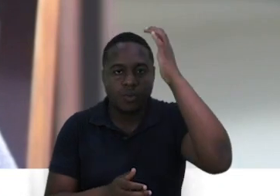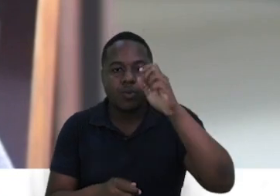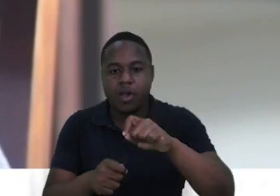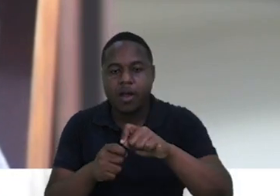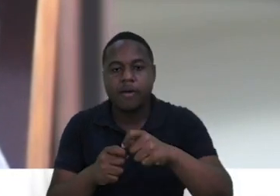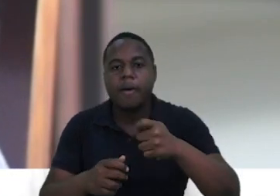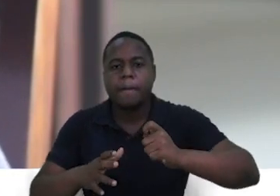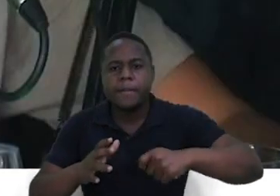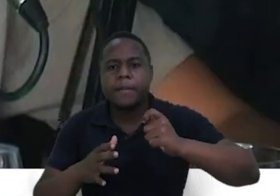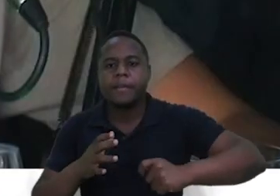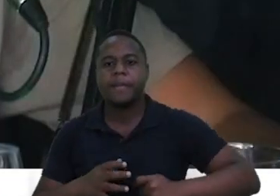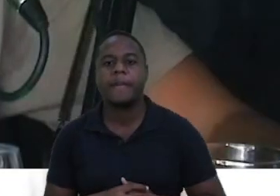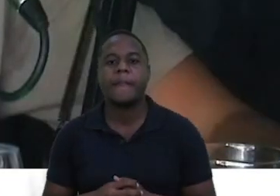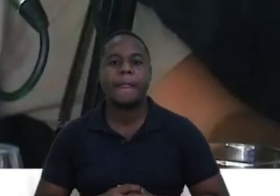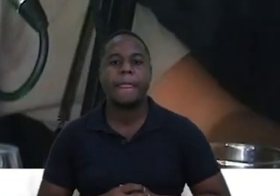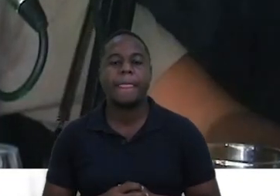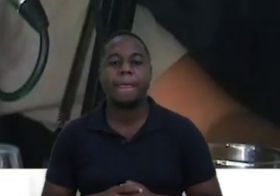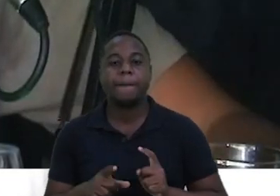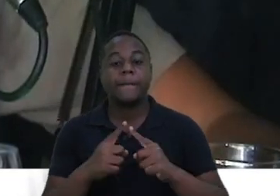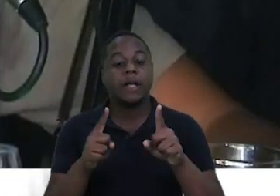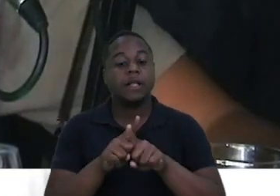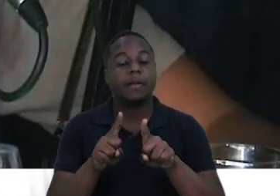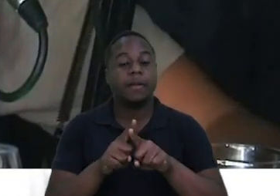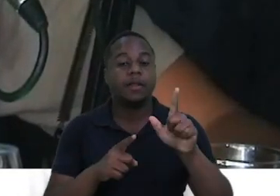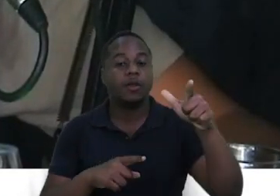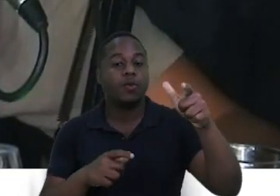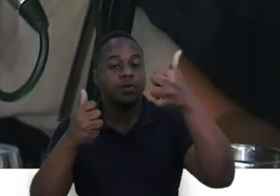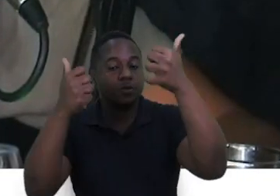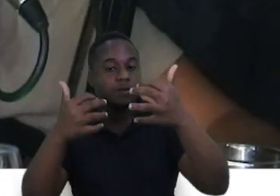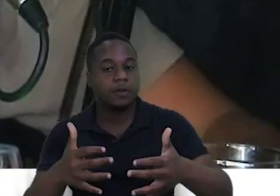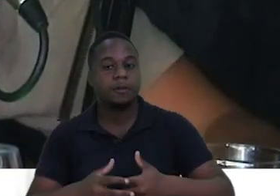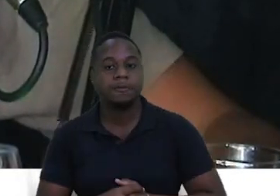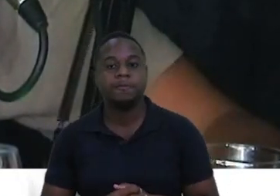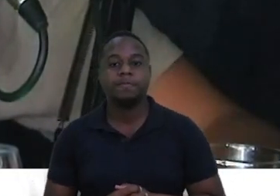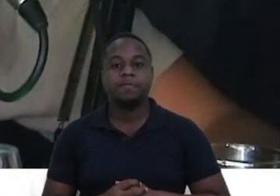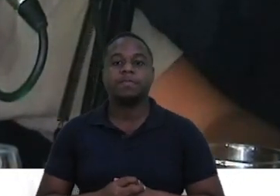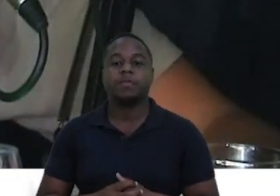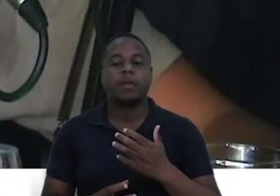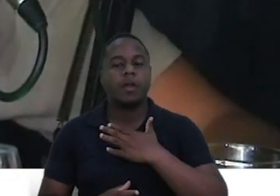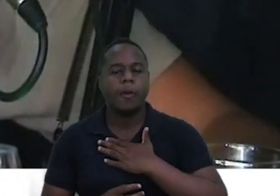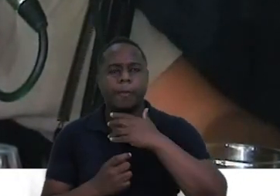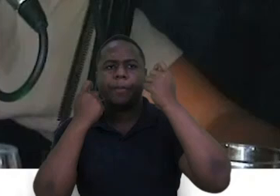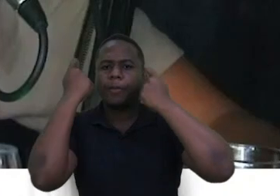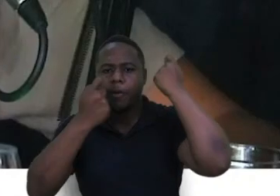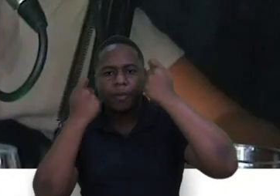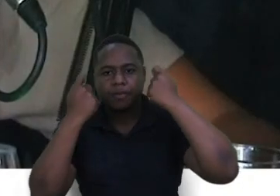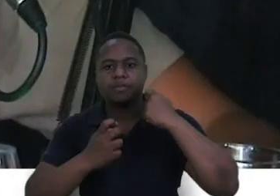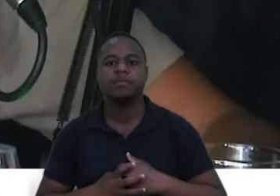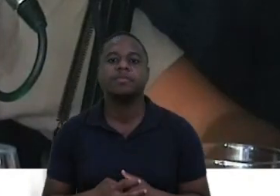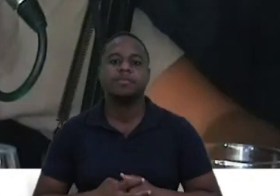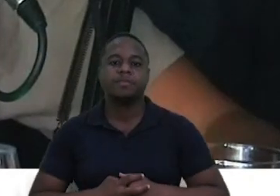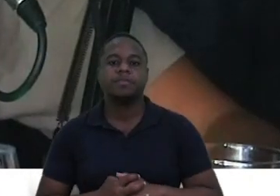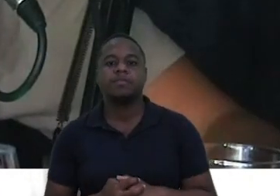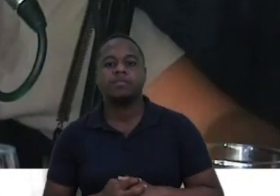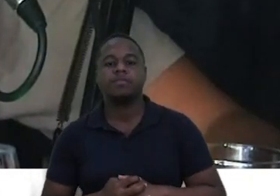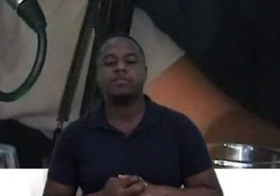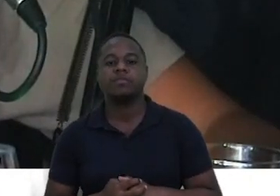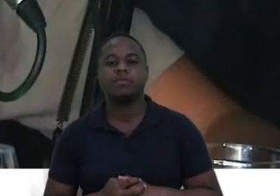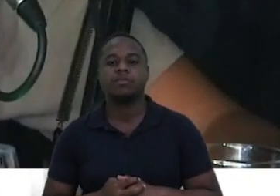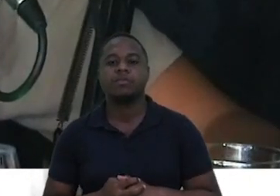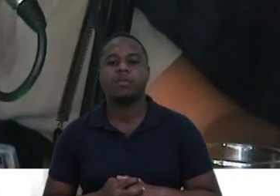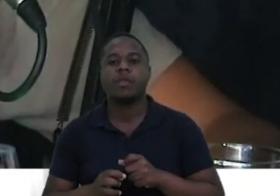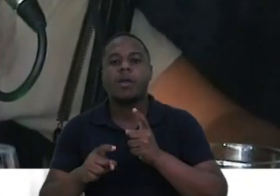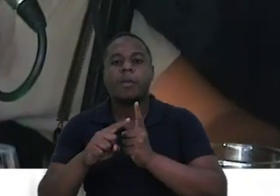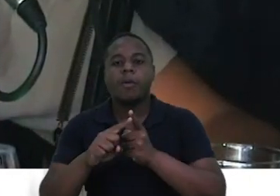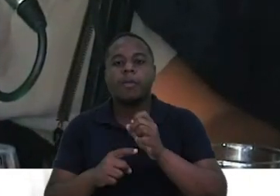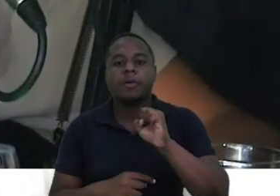cultura. Mas aí tem outro lado, que aí eu vejo como uma preocupação, porque o